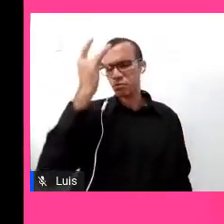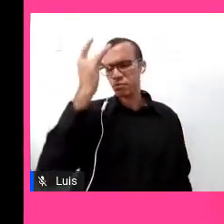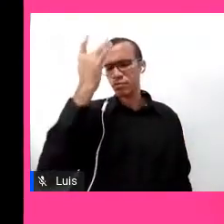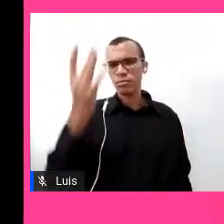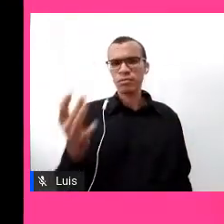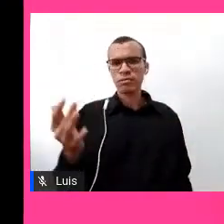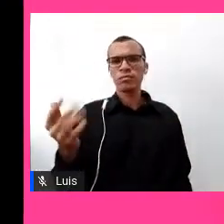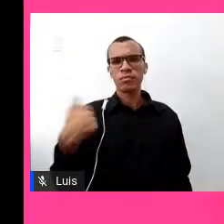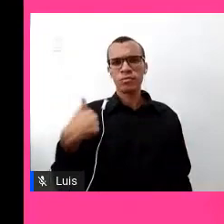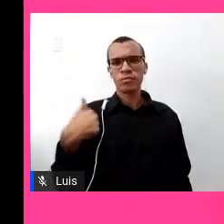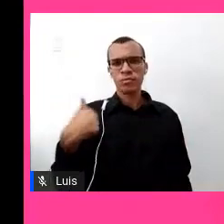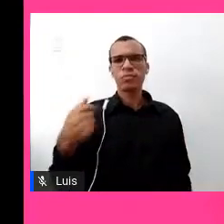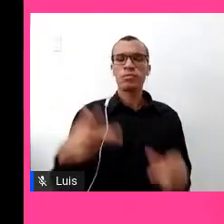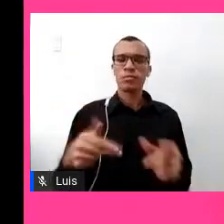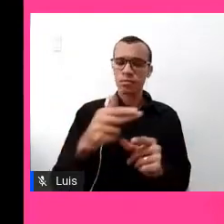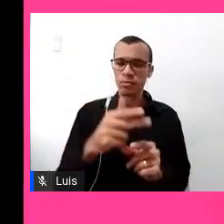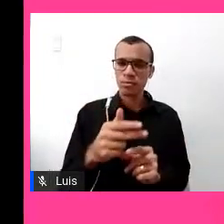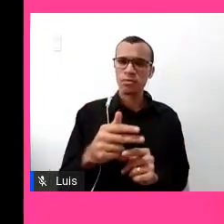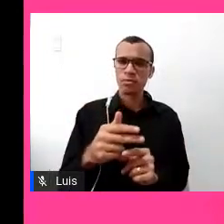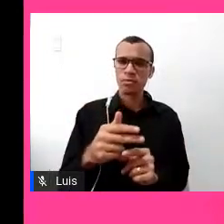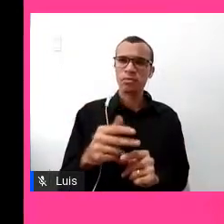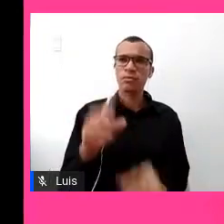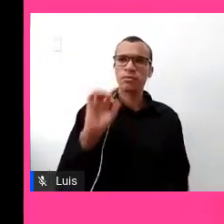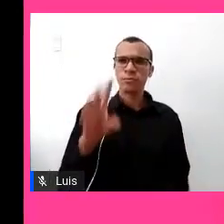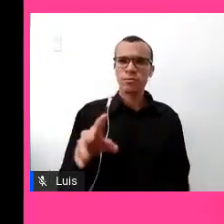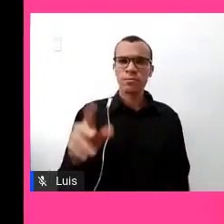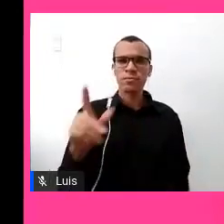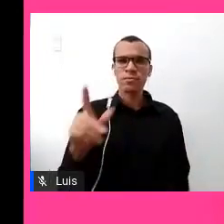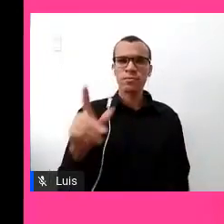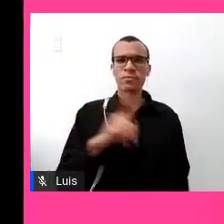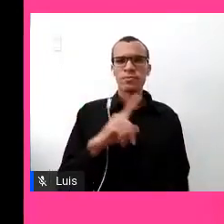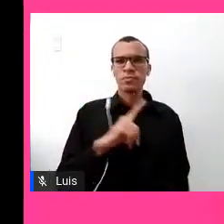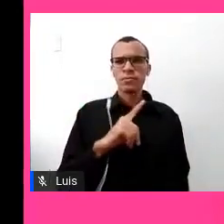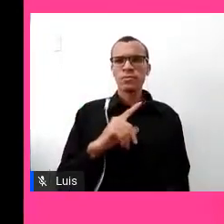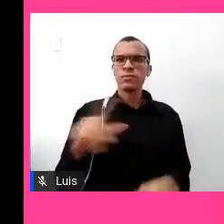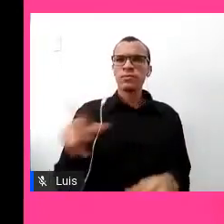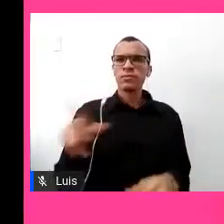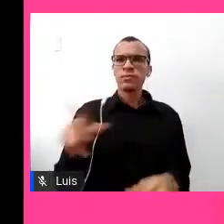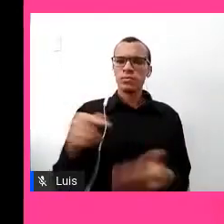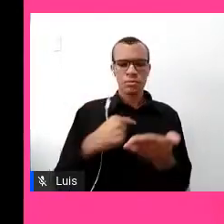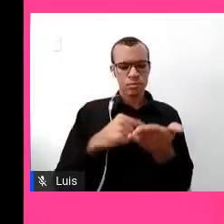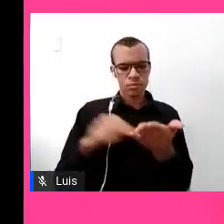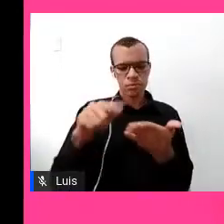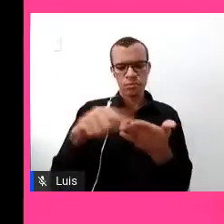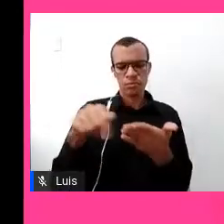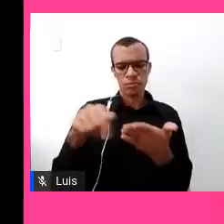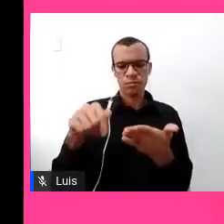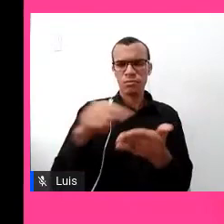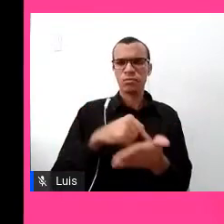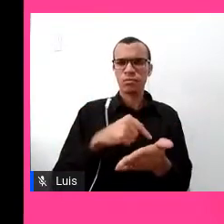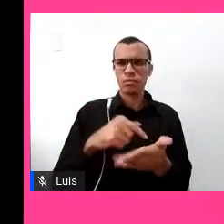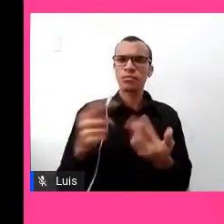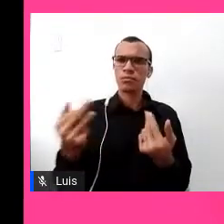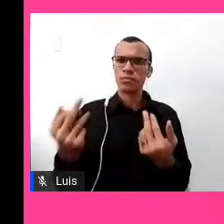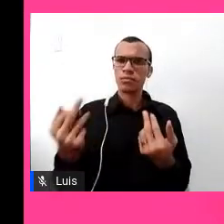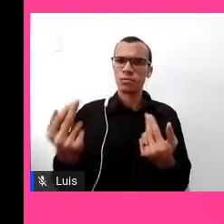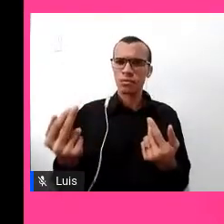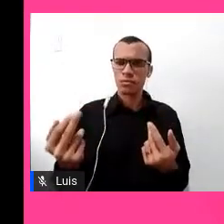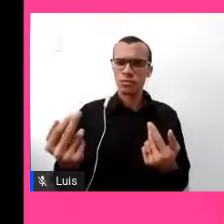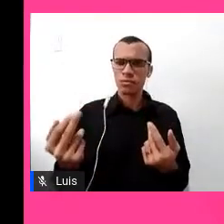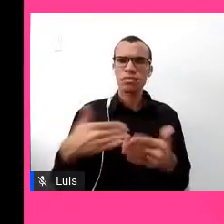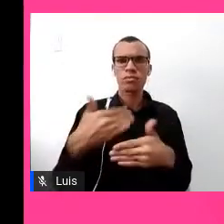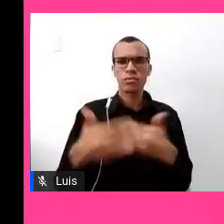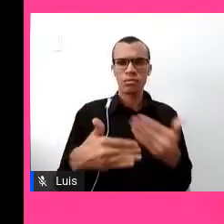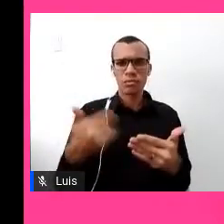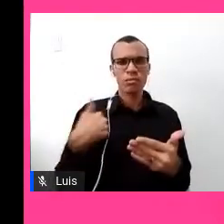aqui, só tá preso aonde eu marquei, aqui a mesma coisa. E aí eu faço o corte